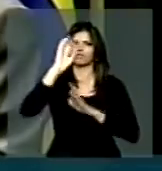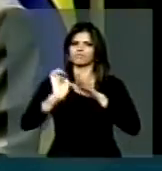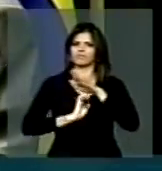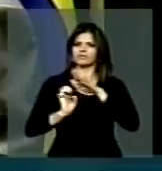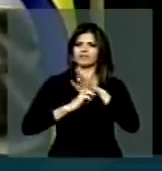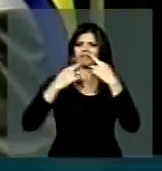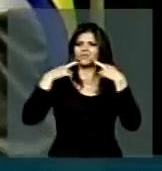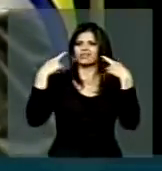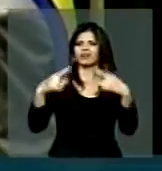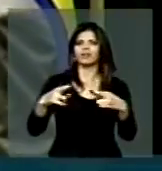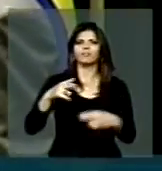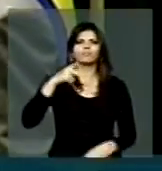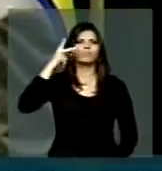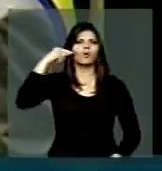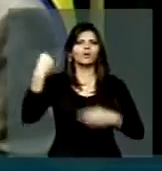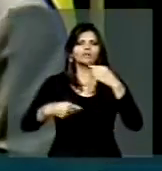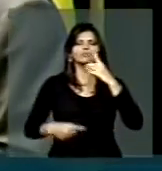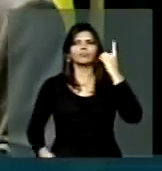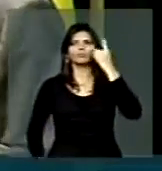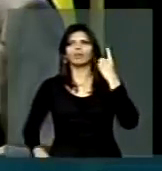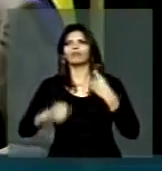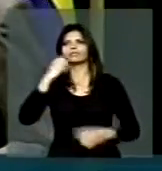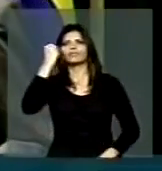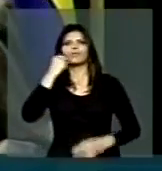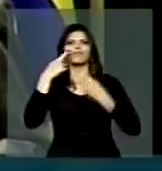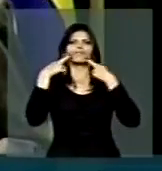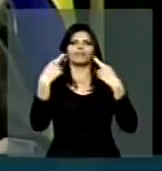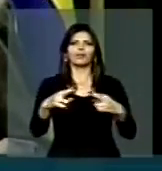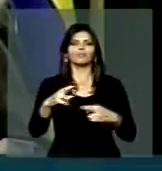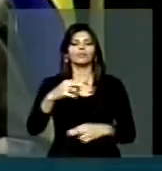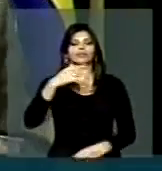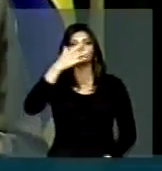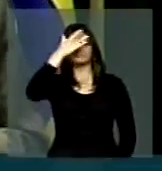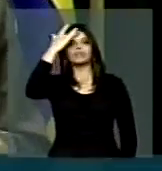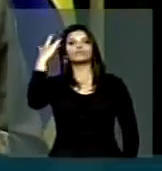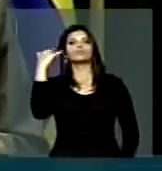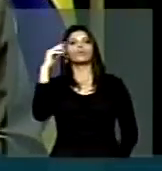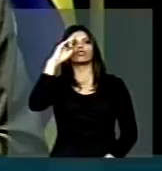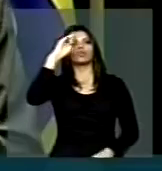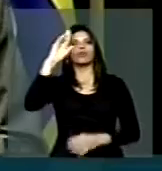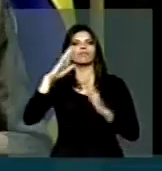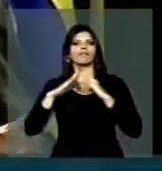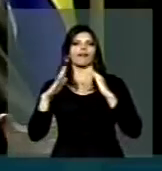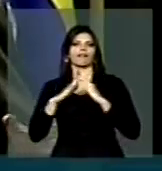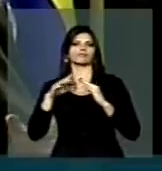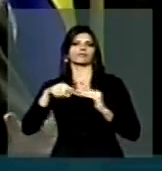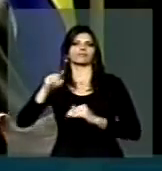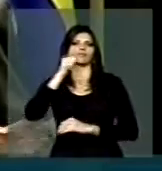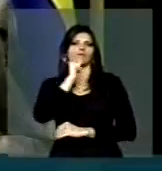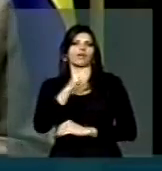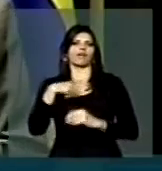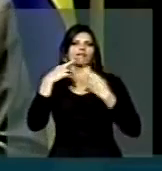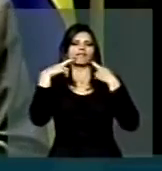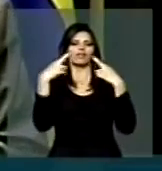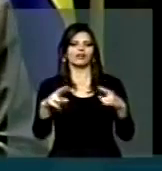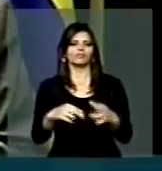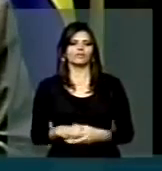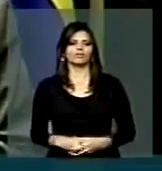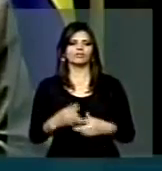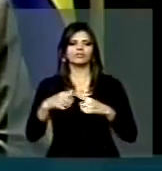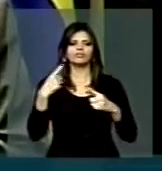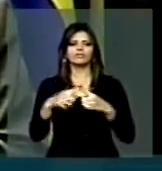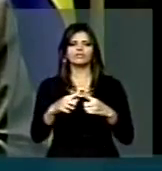reclamam, quando os políticos reclamam, quando as donas de casa reclamam, que algo está desengonçado, para usar uma palavra